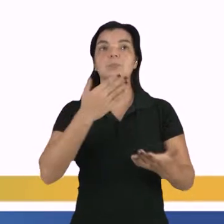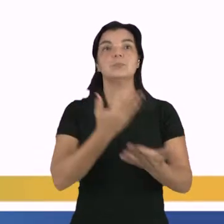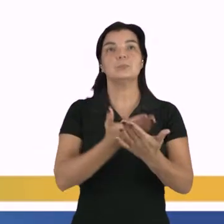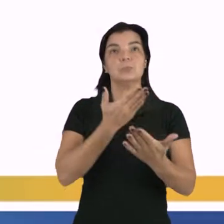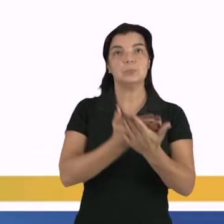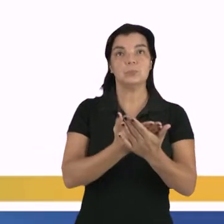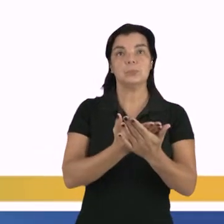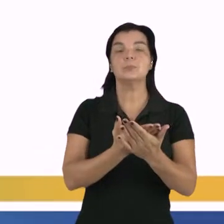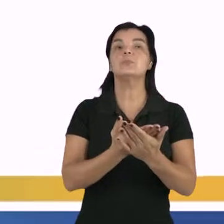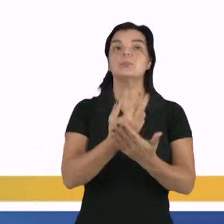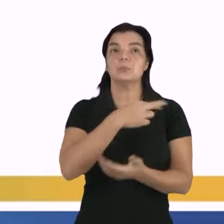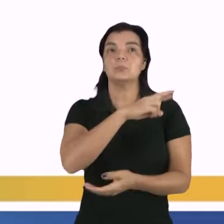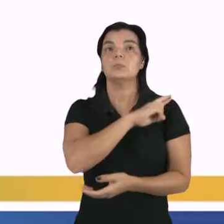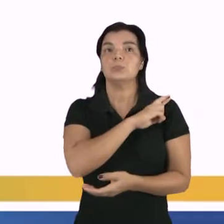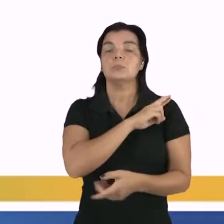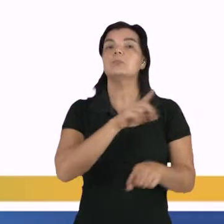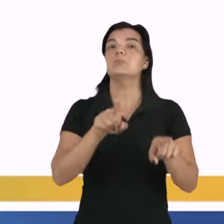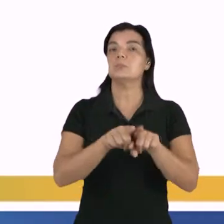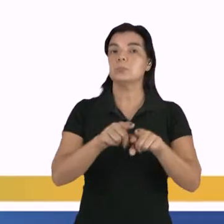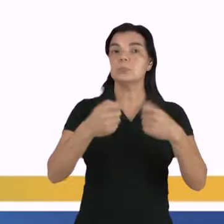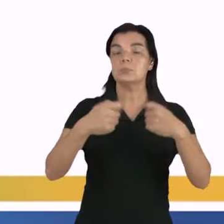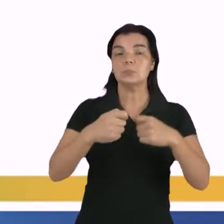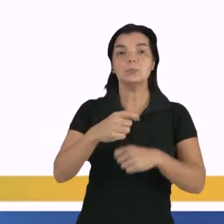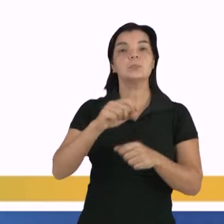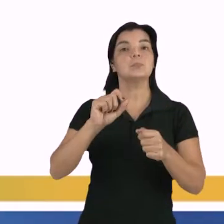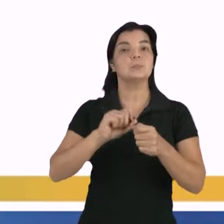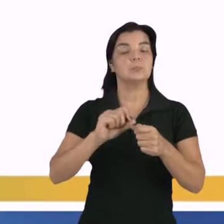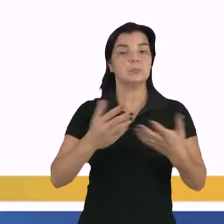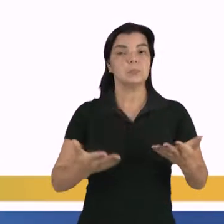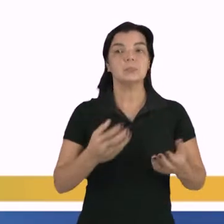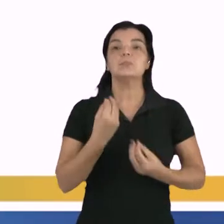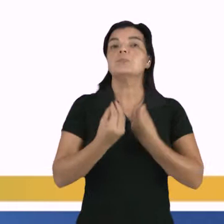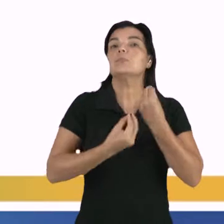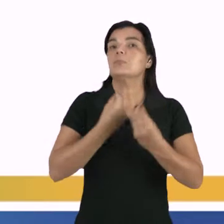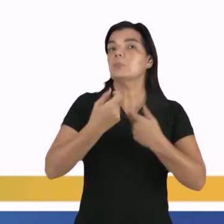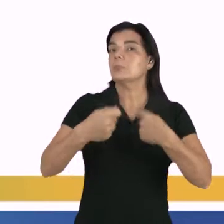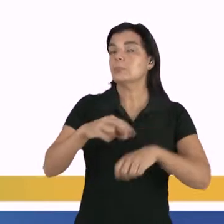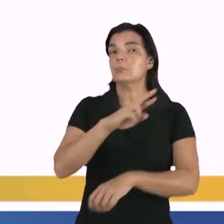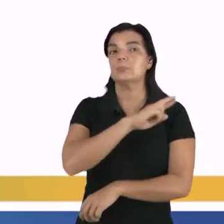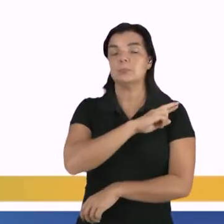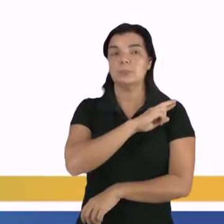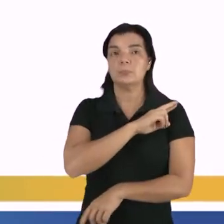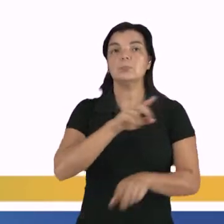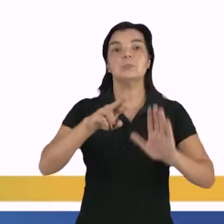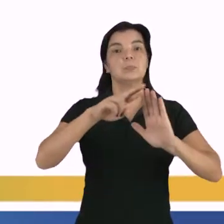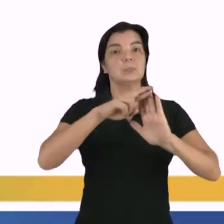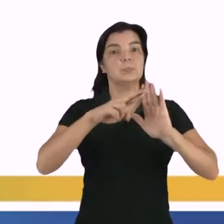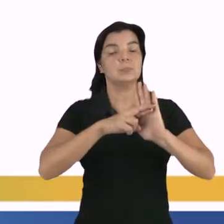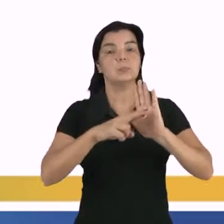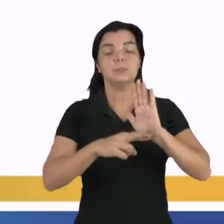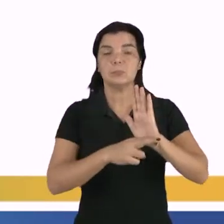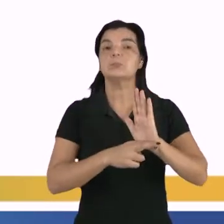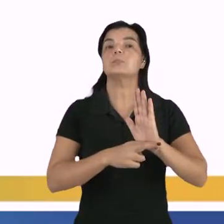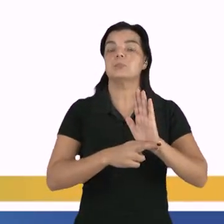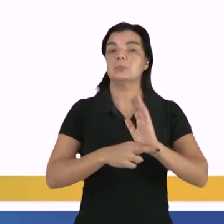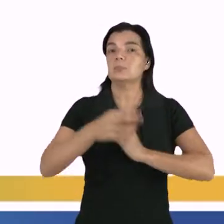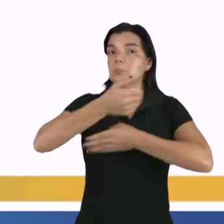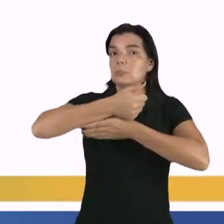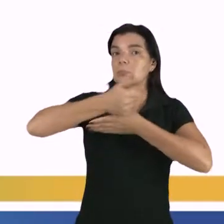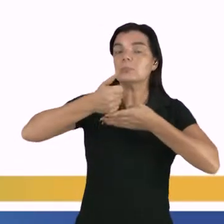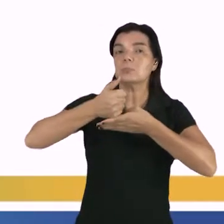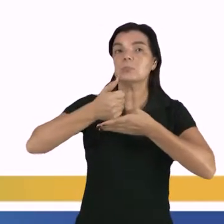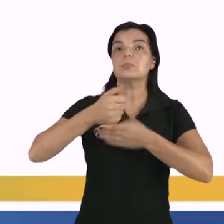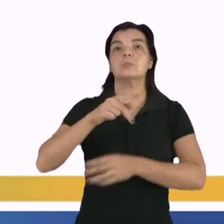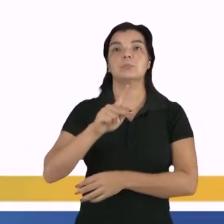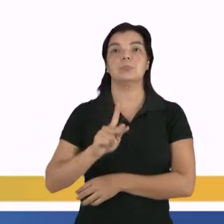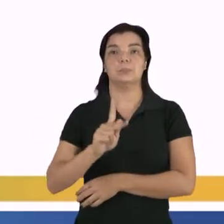o estudo dos deveres. Aquilo que eu devo fazer, como eu devo agir, são as normas que regem a ação moral.